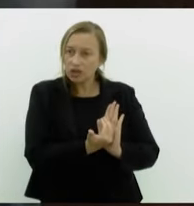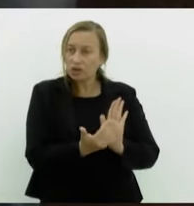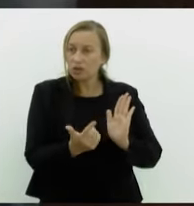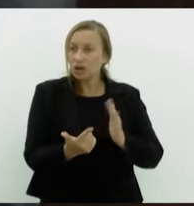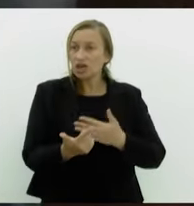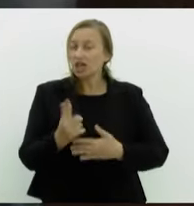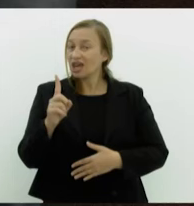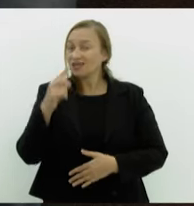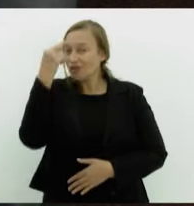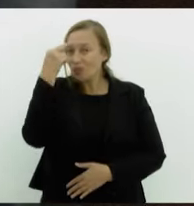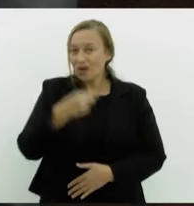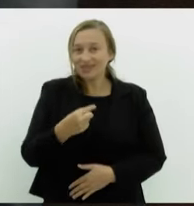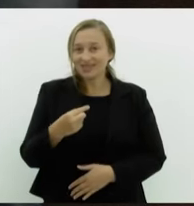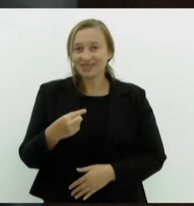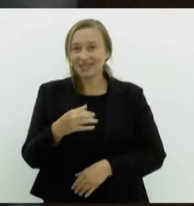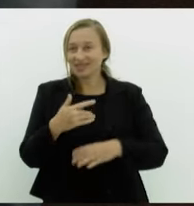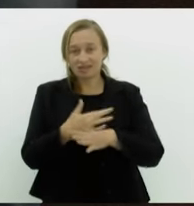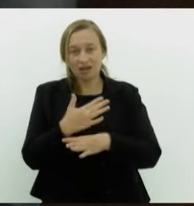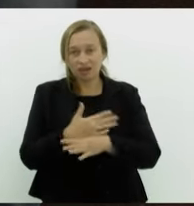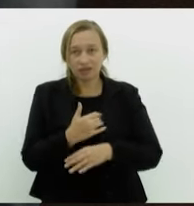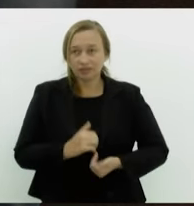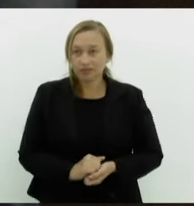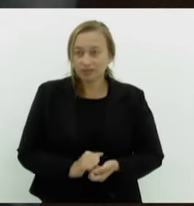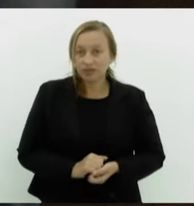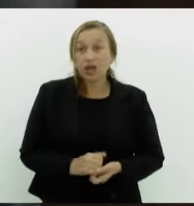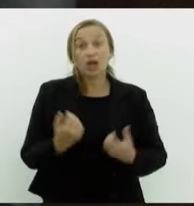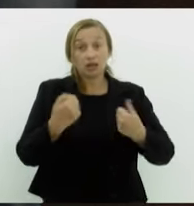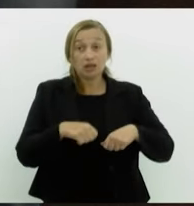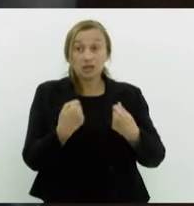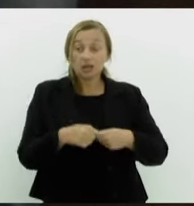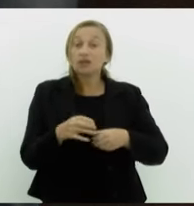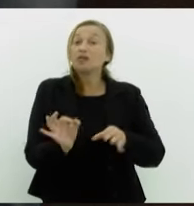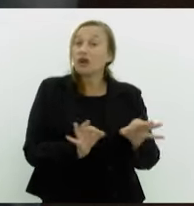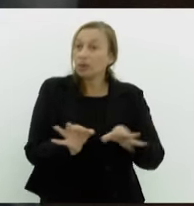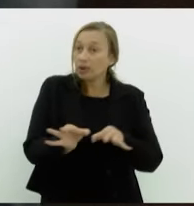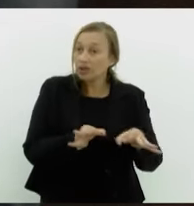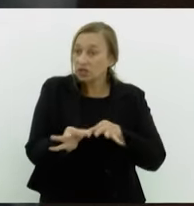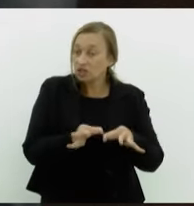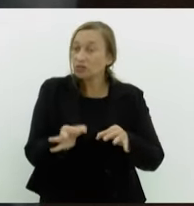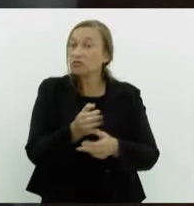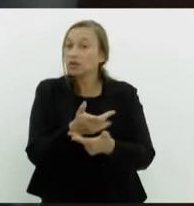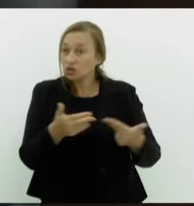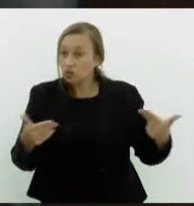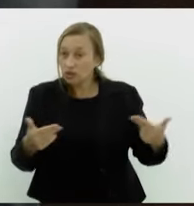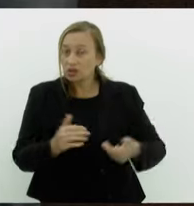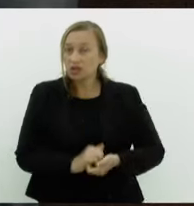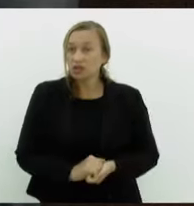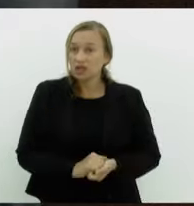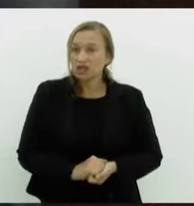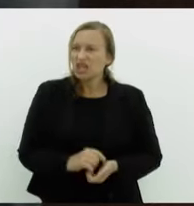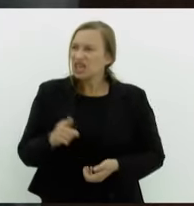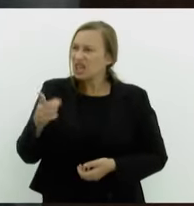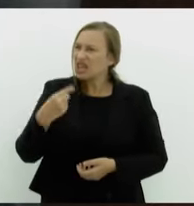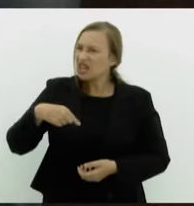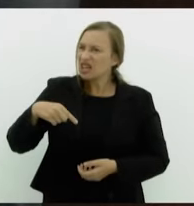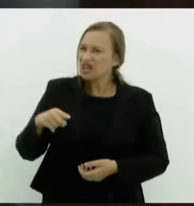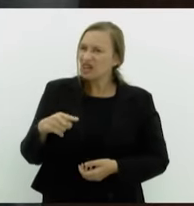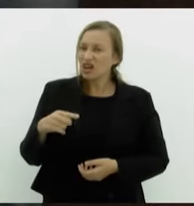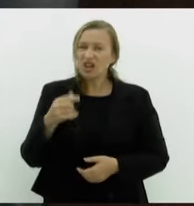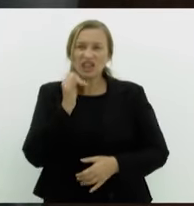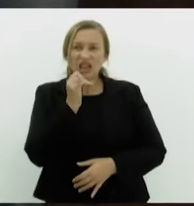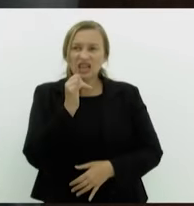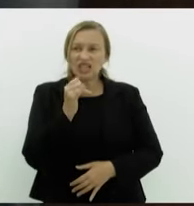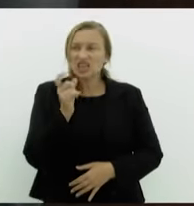dono dessa cidade. É necessário que se faça planejamento para as coisas. E aí ele vai numa narrativa vil,